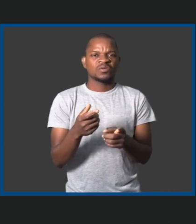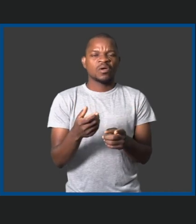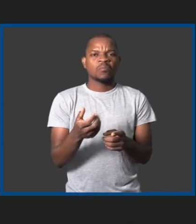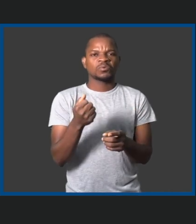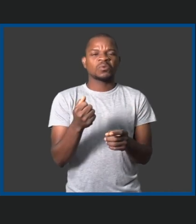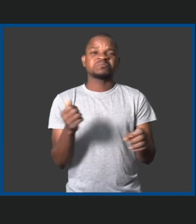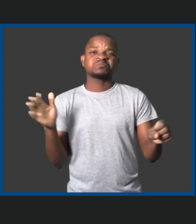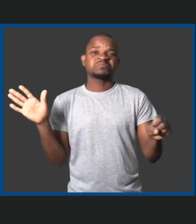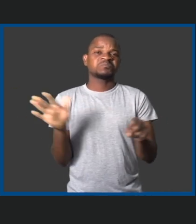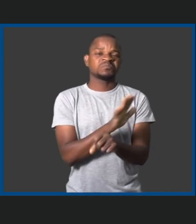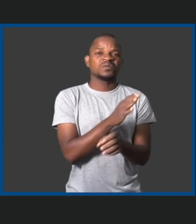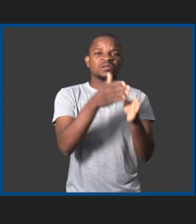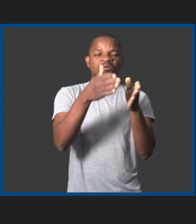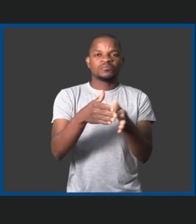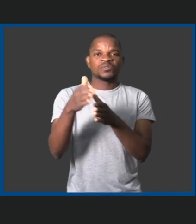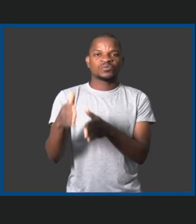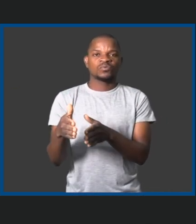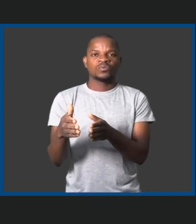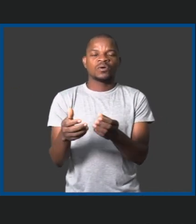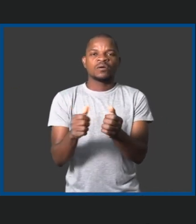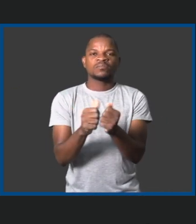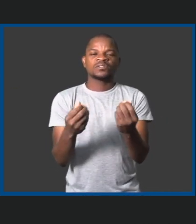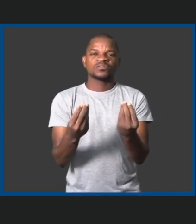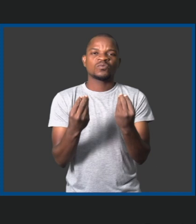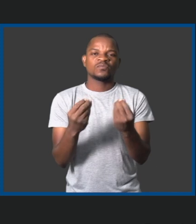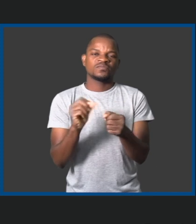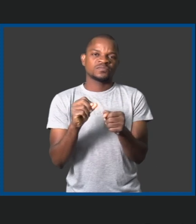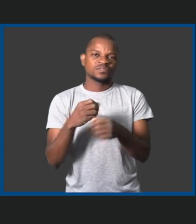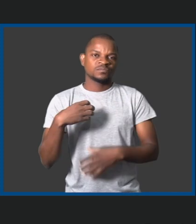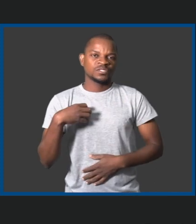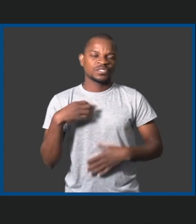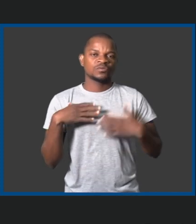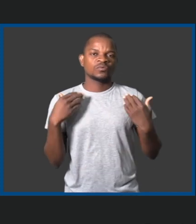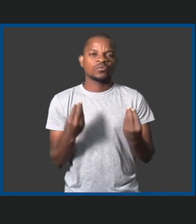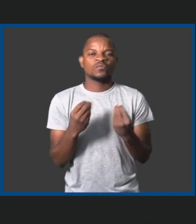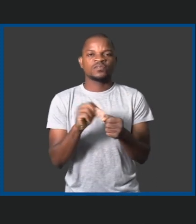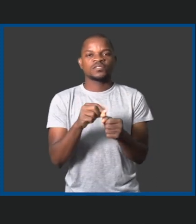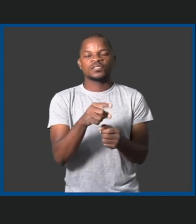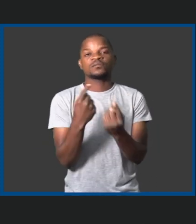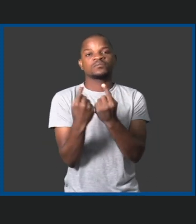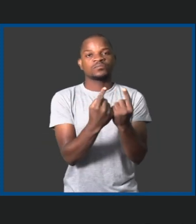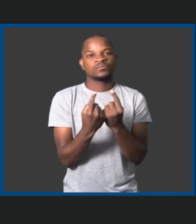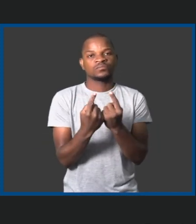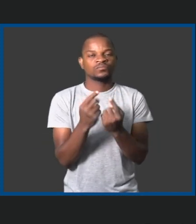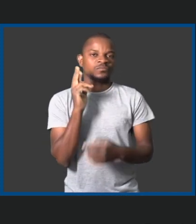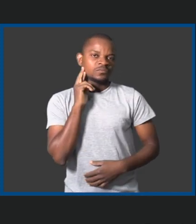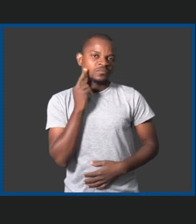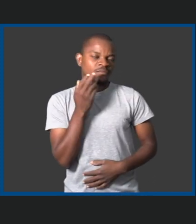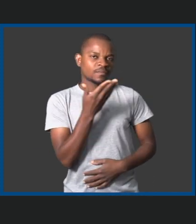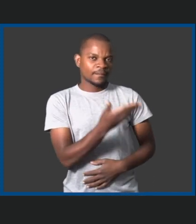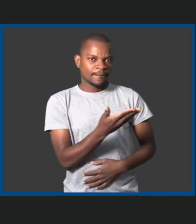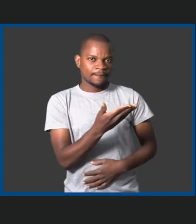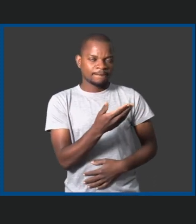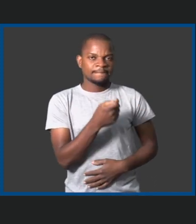não seja algo merado. Portanto, qual a estratégia do Ministério que trabalha com esse tipo de situação?